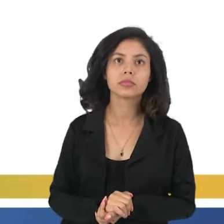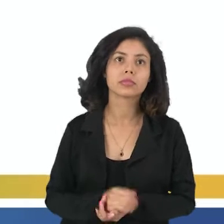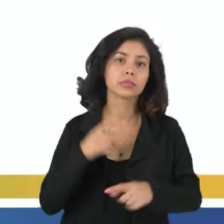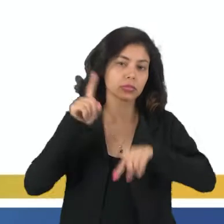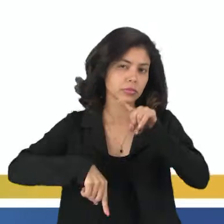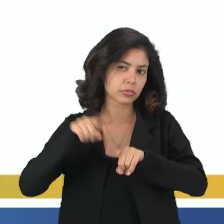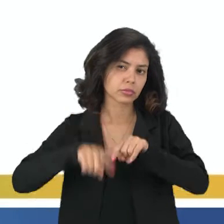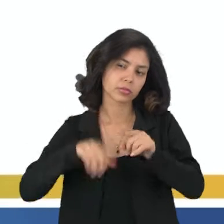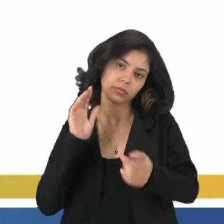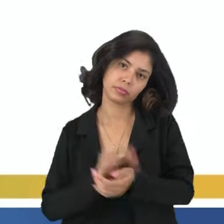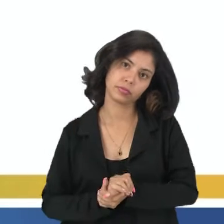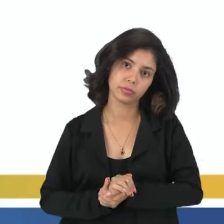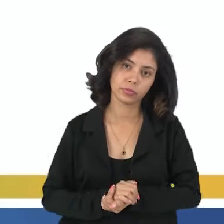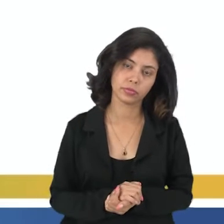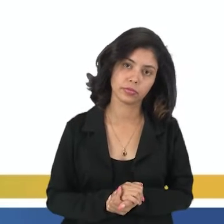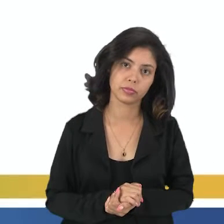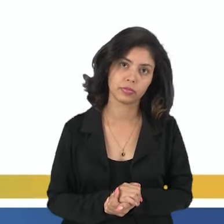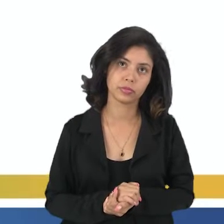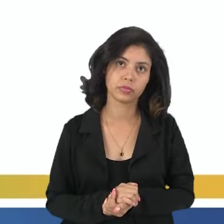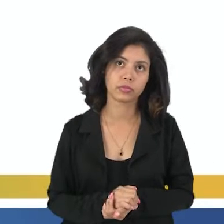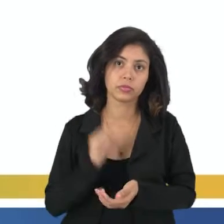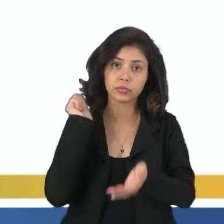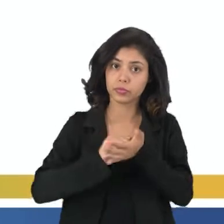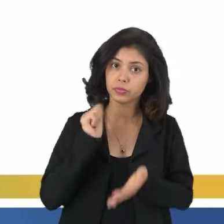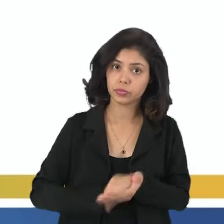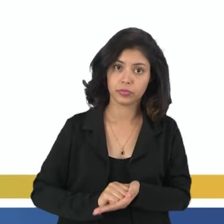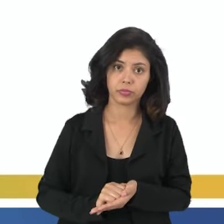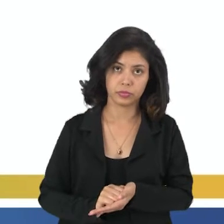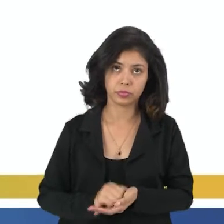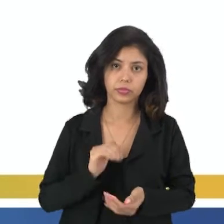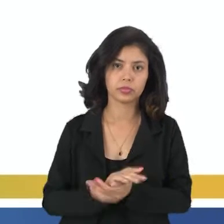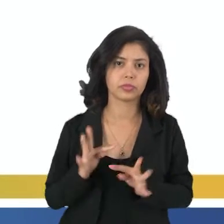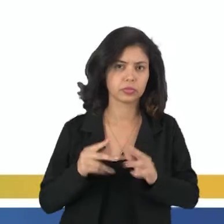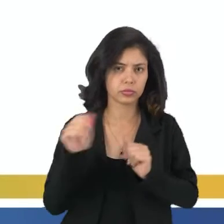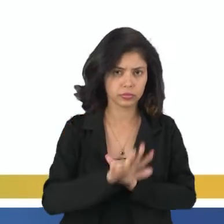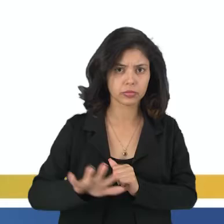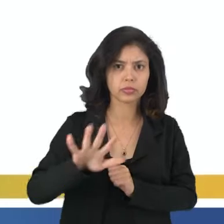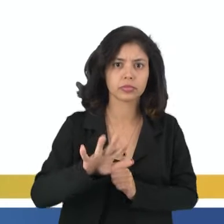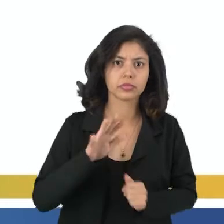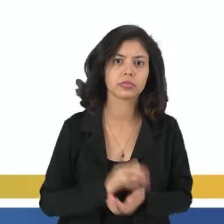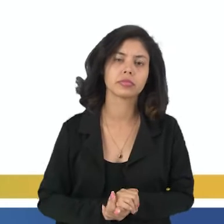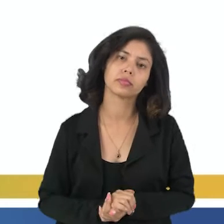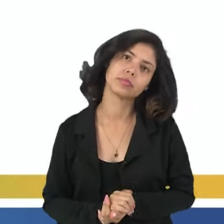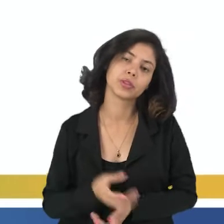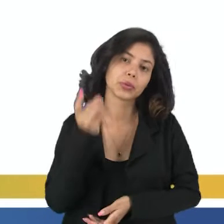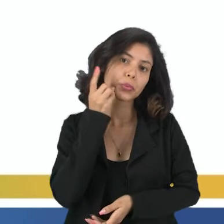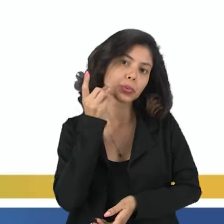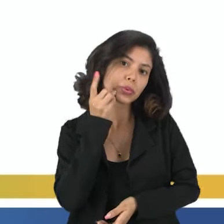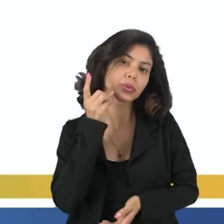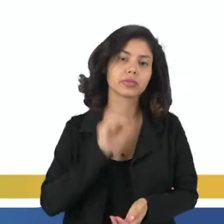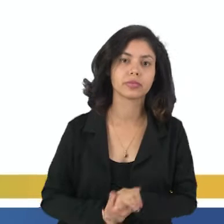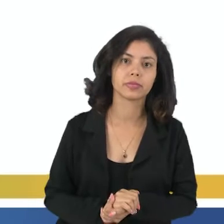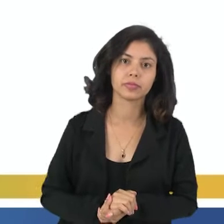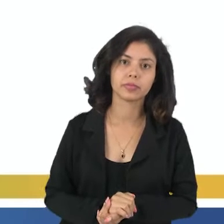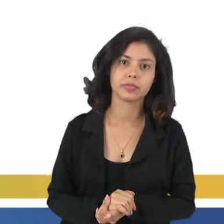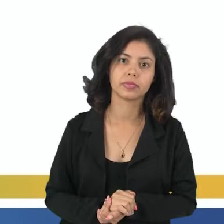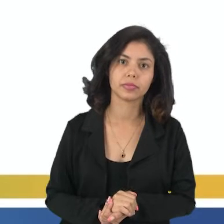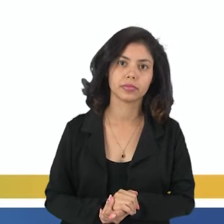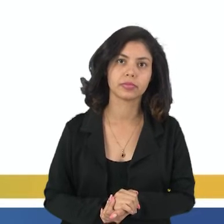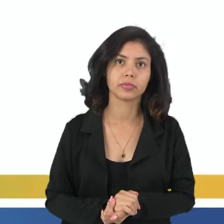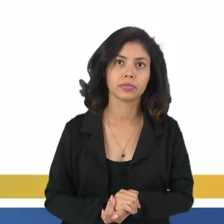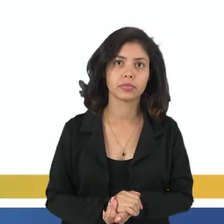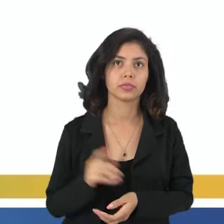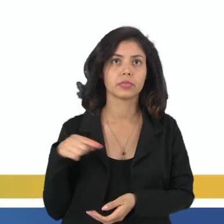preparar a materialidade que eu passar o que é discriminado Piccolo Então tudo aquilo que está relacionado ao nosso dia a dia né a nossa